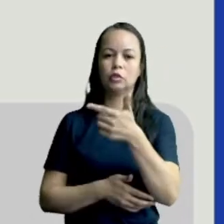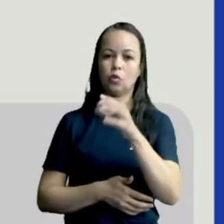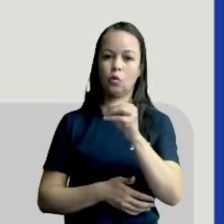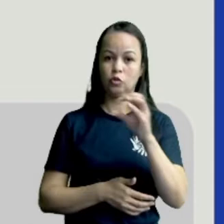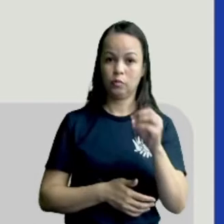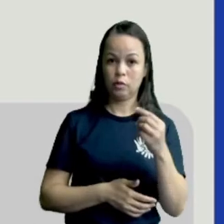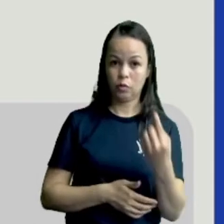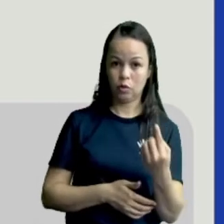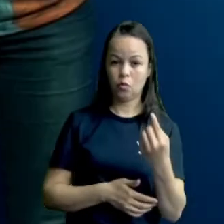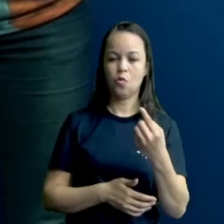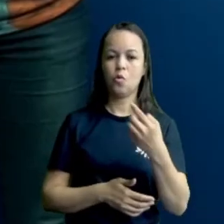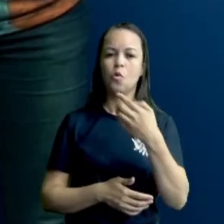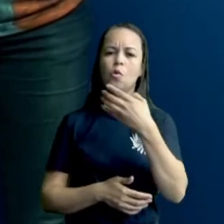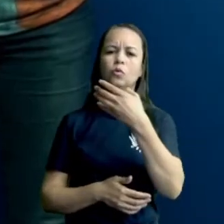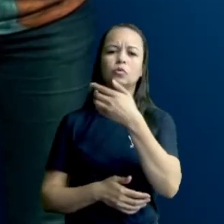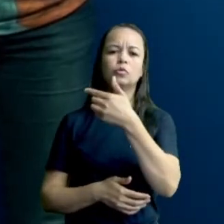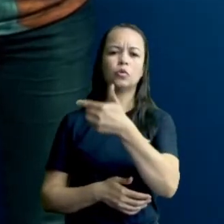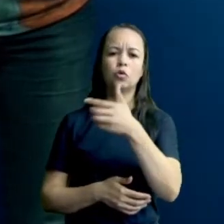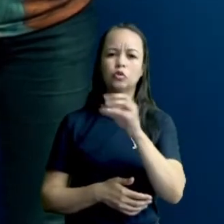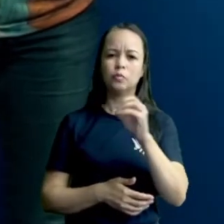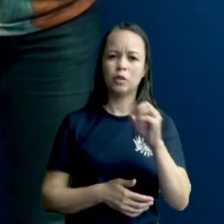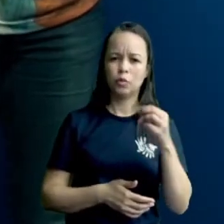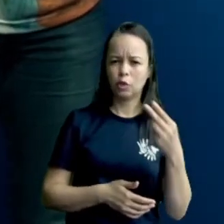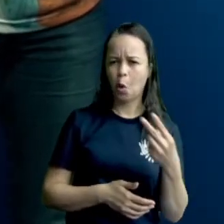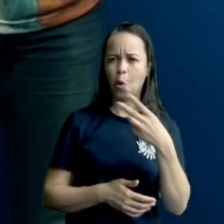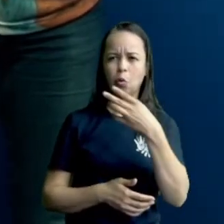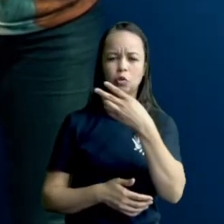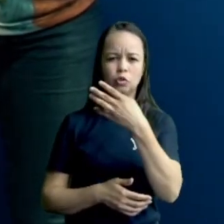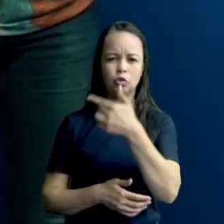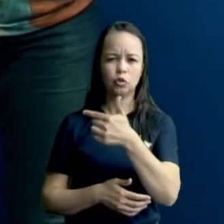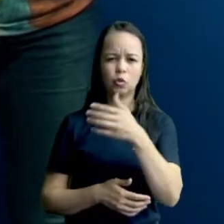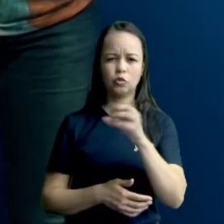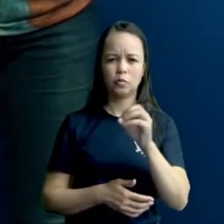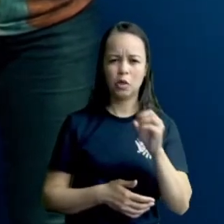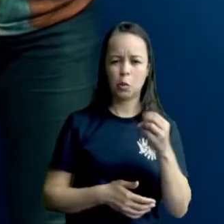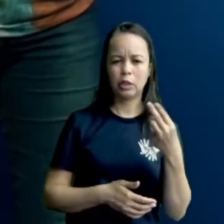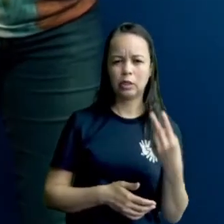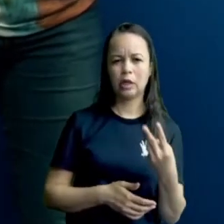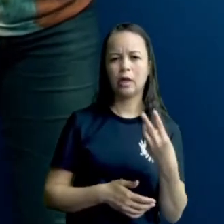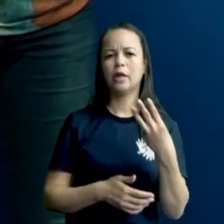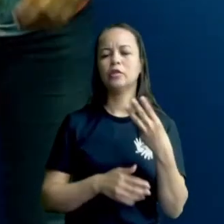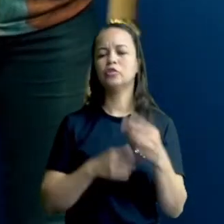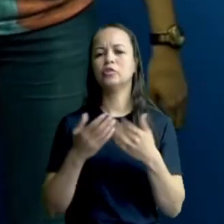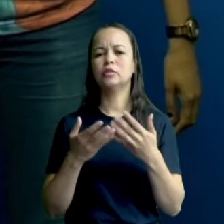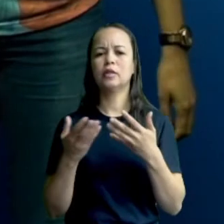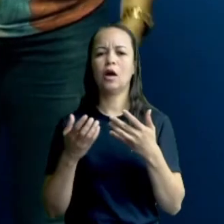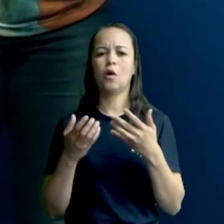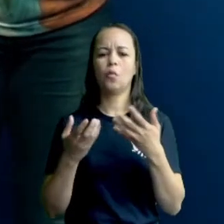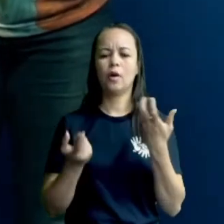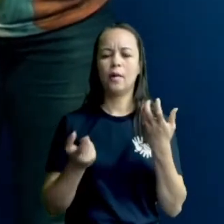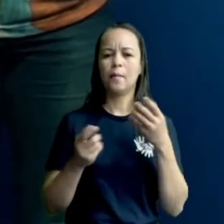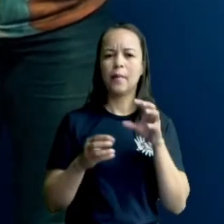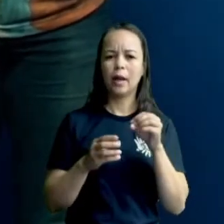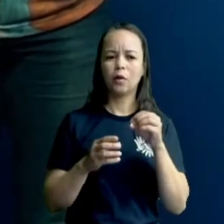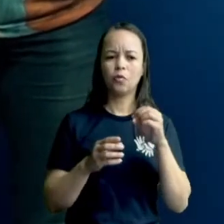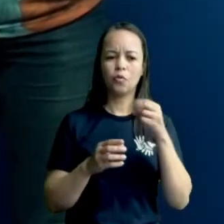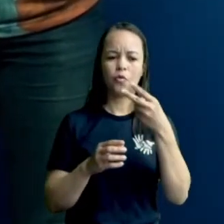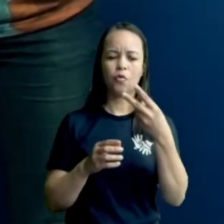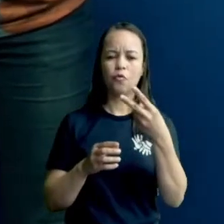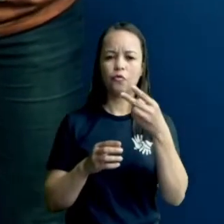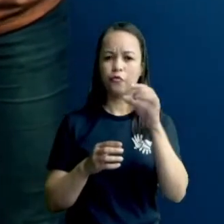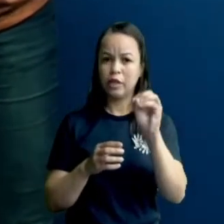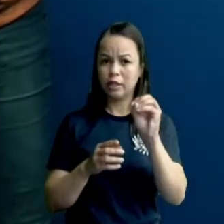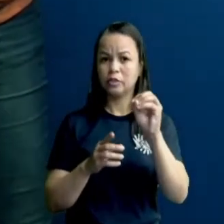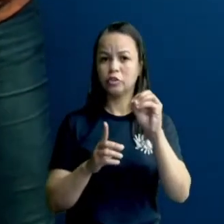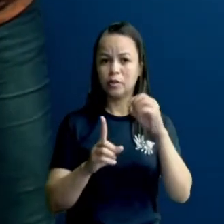2001, 2002, 2003, o que é que eu vou fazer? Pego o 20, que está ali inicial, e somo mais 1, que aí eu sei que é o